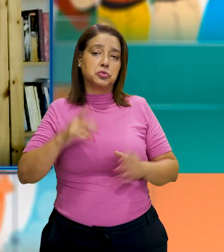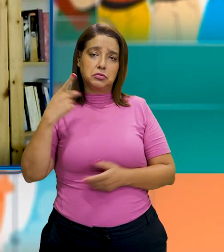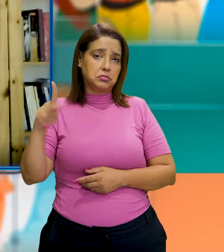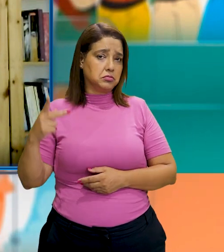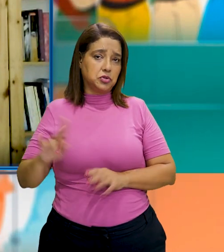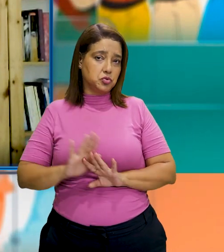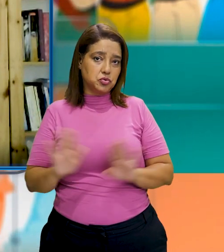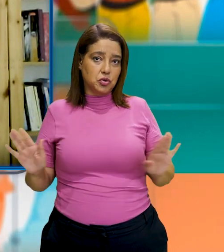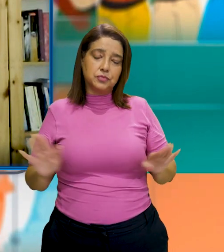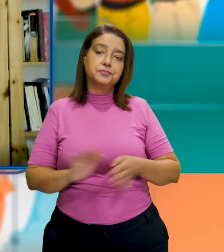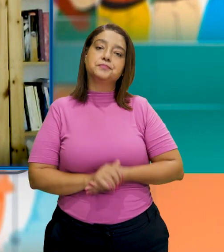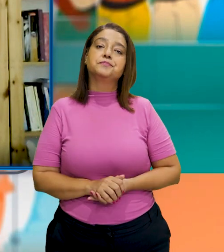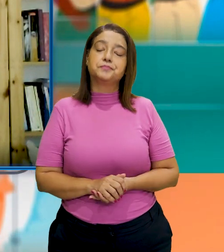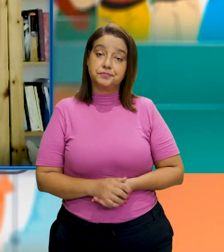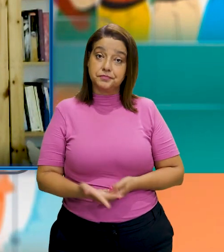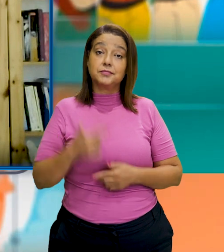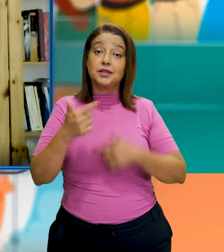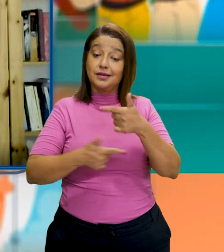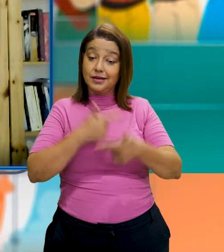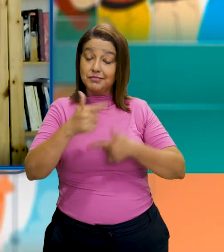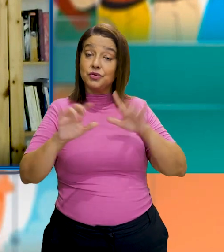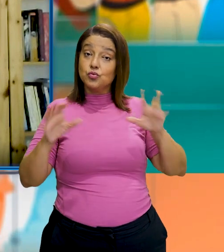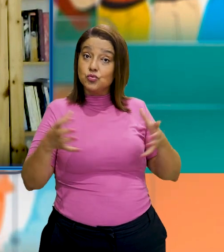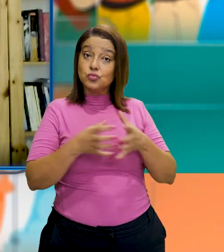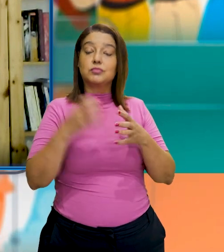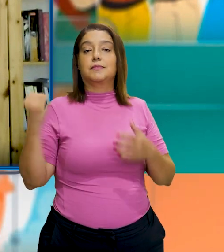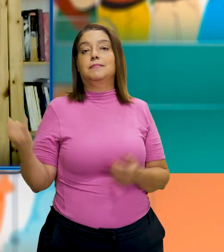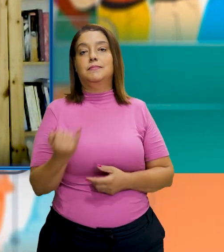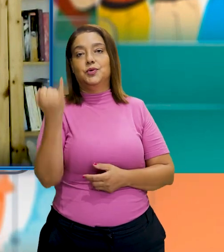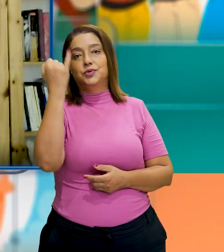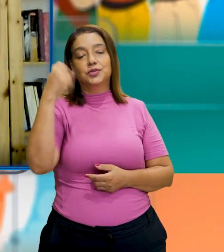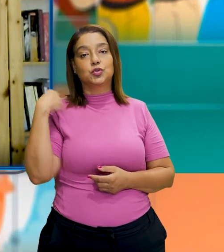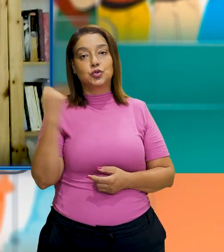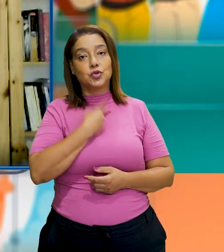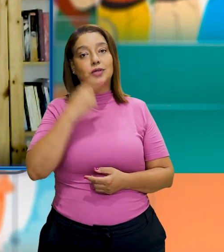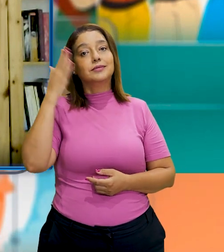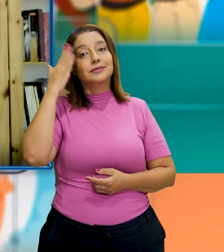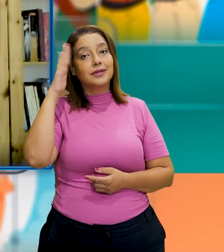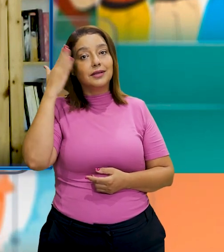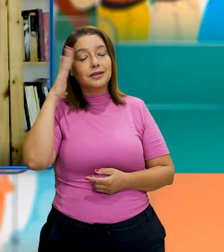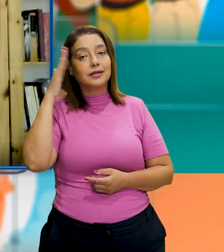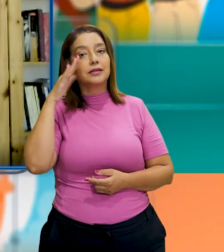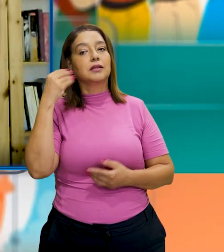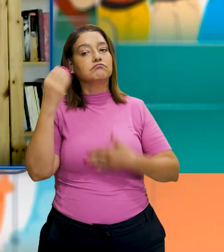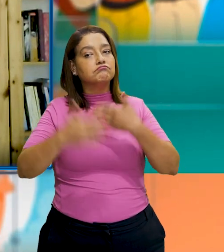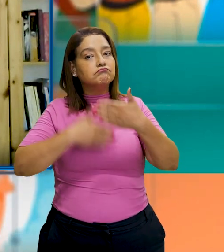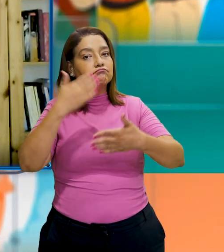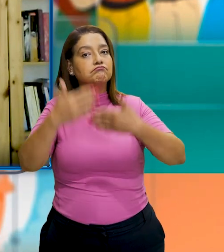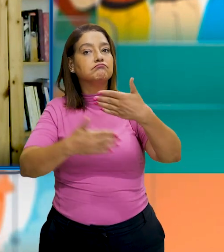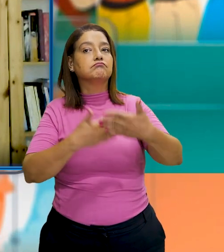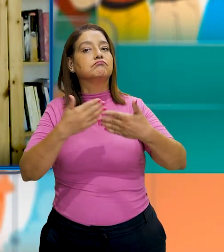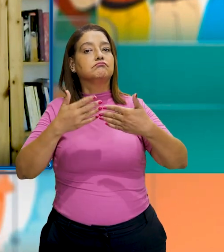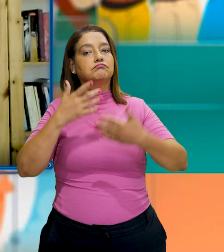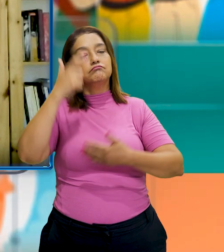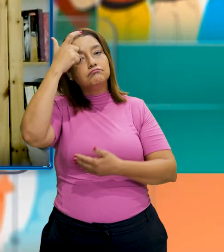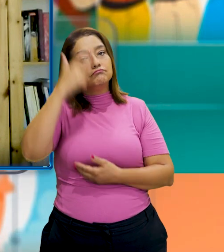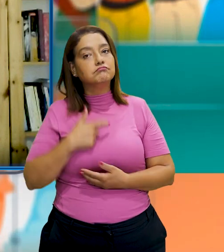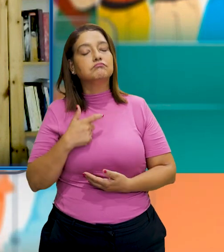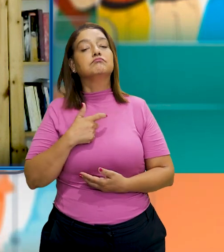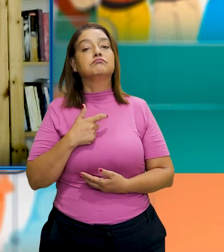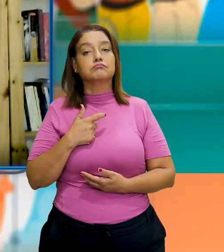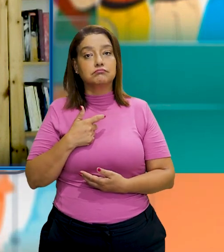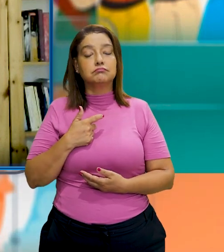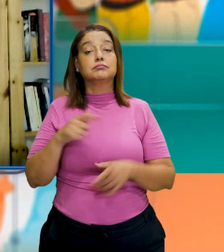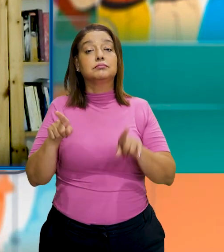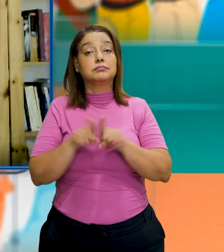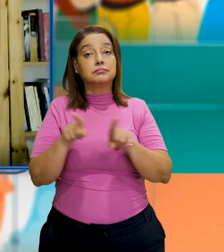comportamento desse outro. Então, o trabalho em equipe ele é fundamental para a gente, para o nosso desenvolvimento enquanto